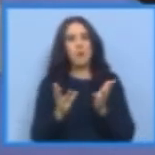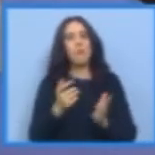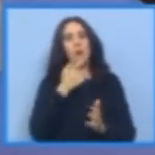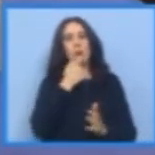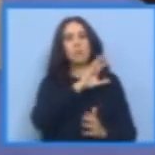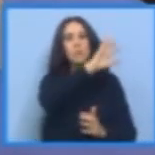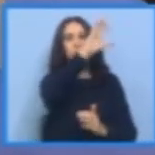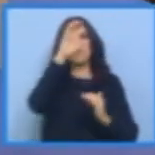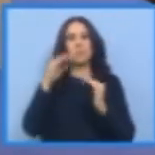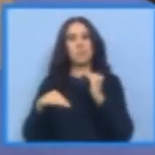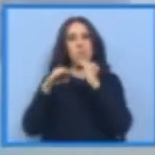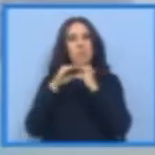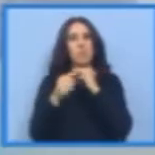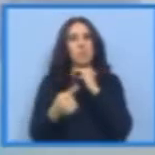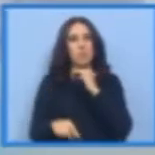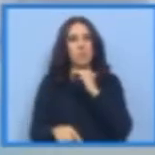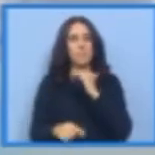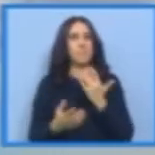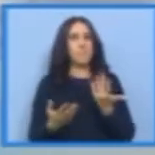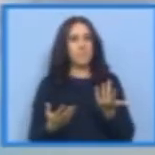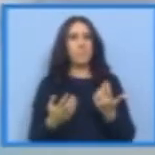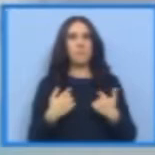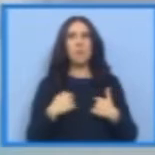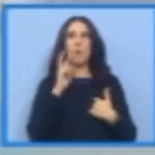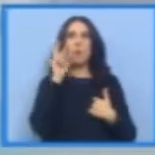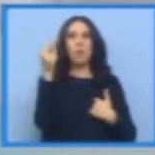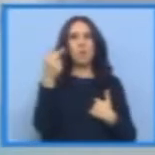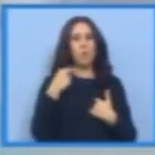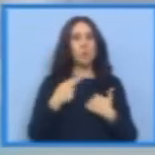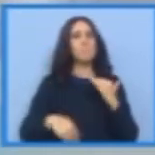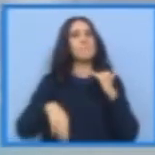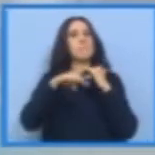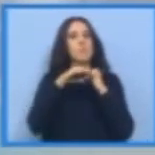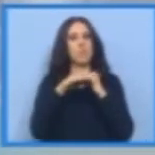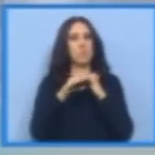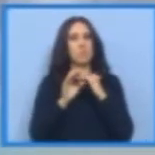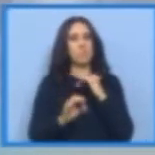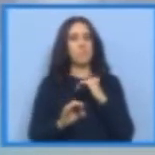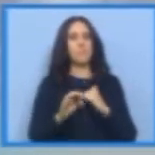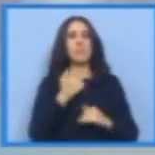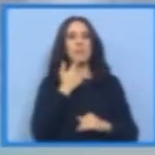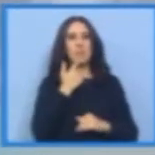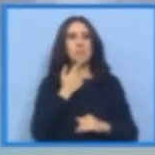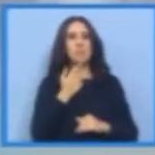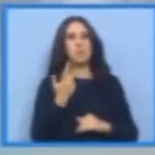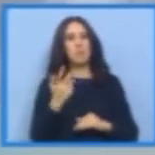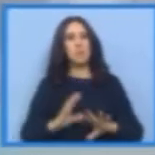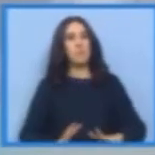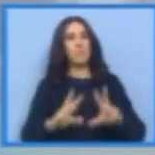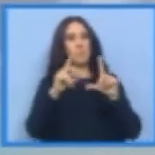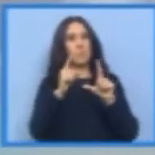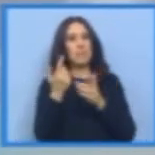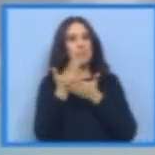de circunstâncias e possamos olhar uns para os outros de igual para igual. No fundo, lidar para o desenvolvimento é